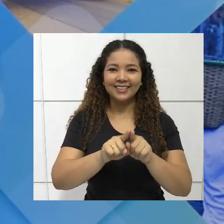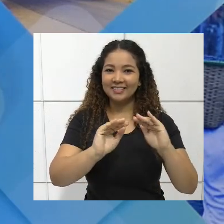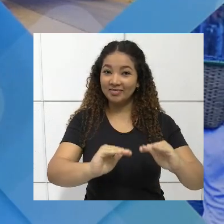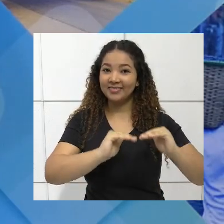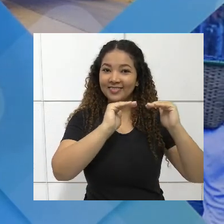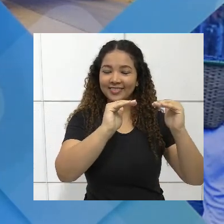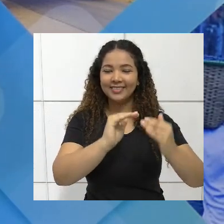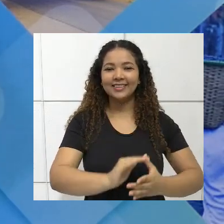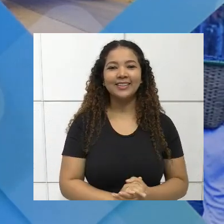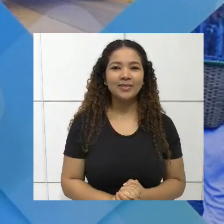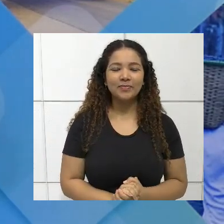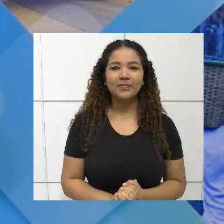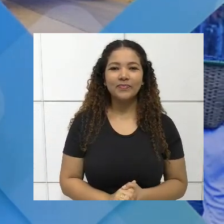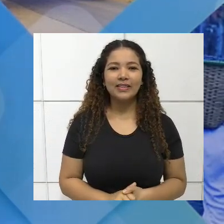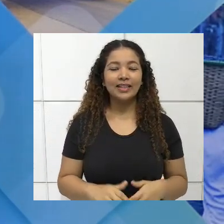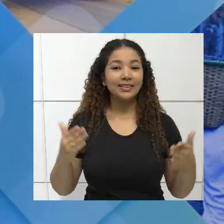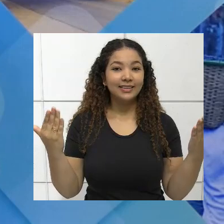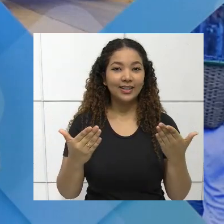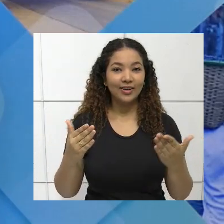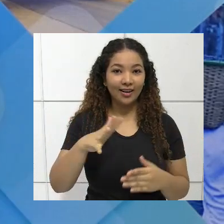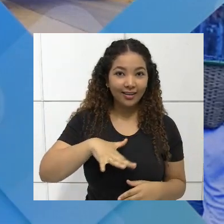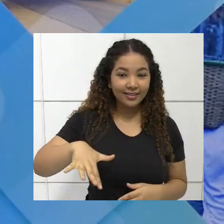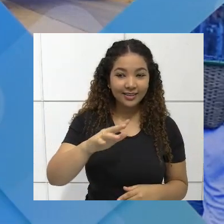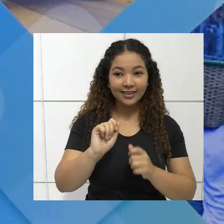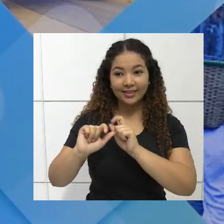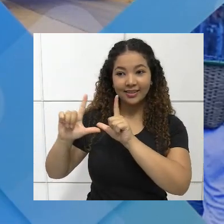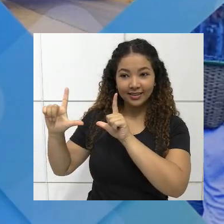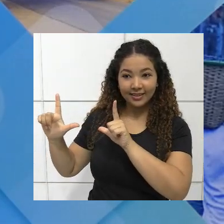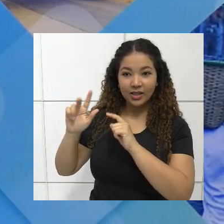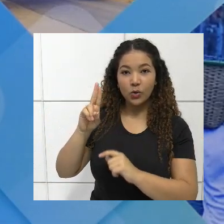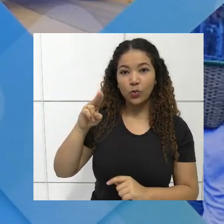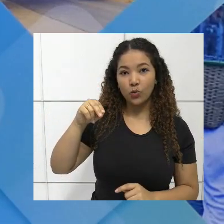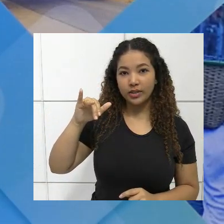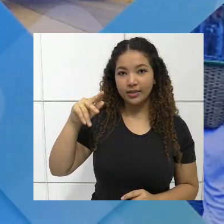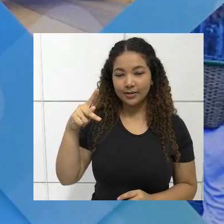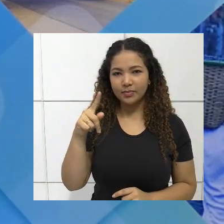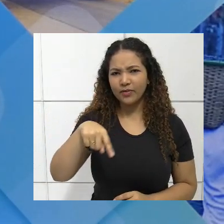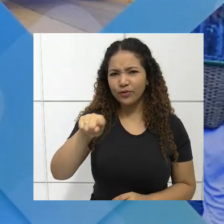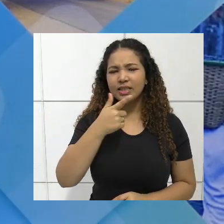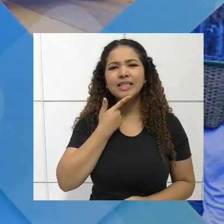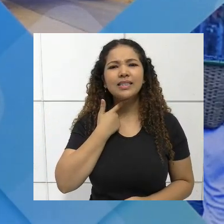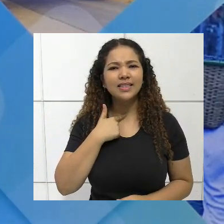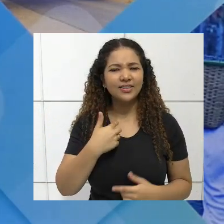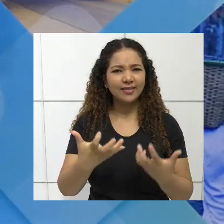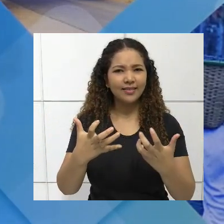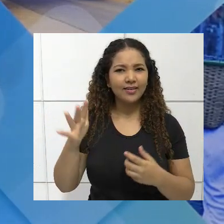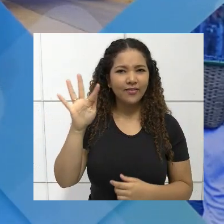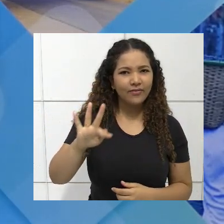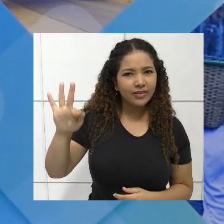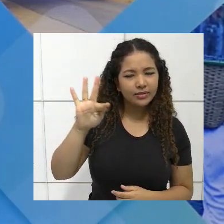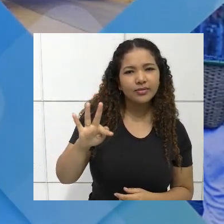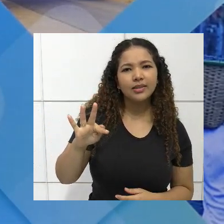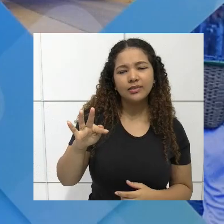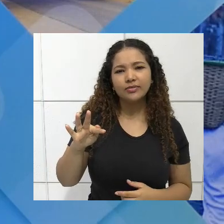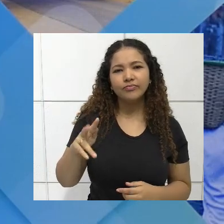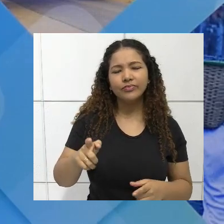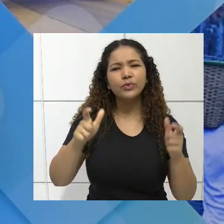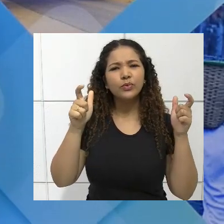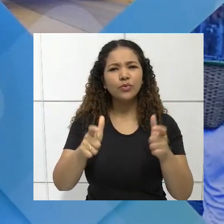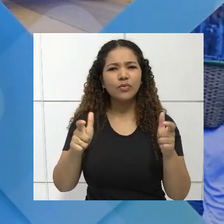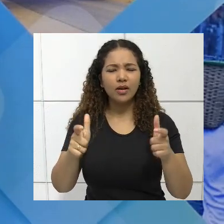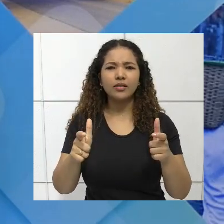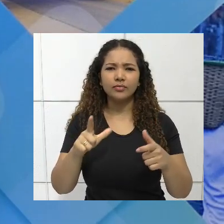certo? E olha só, gente, para aqui você pode, é o Unip. Olha só, você que deseja fazer uma faculdade com um local de